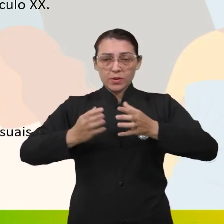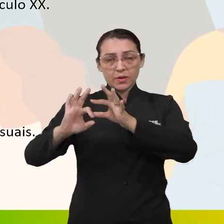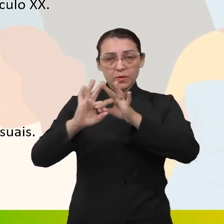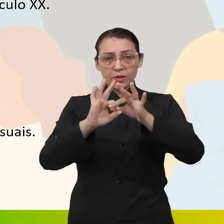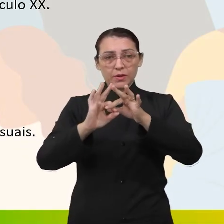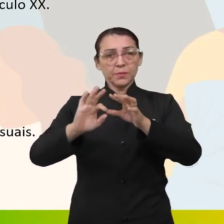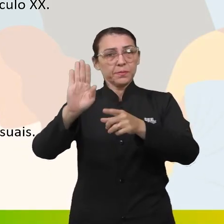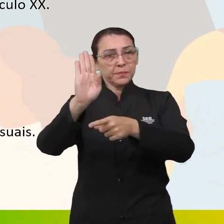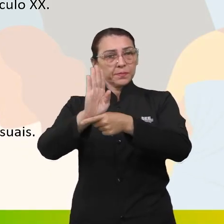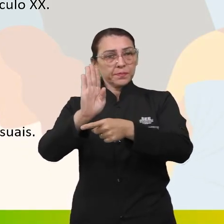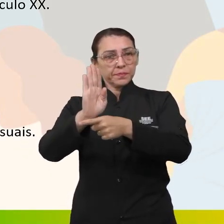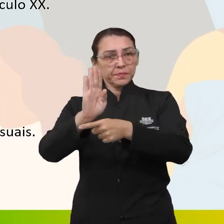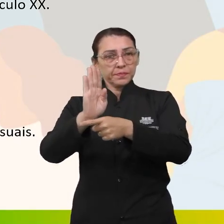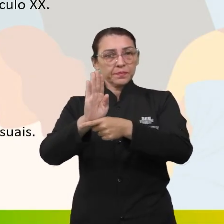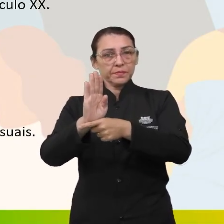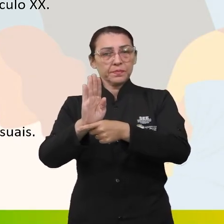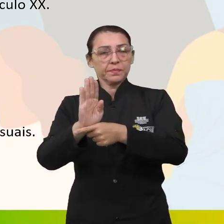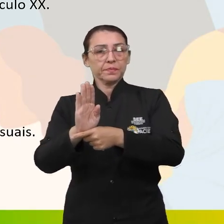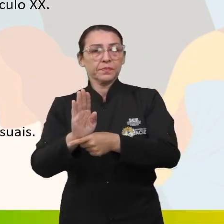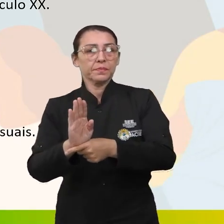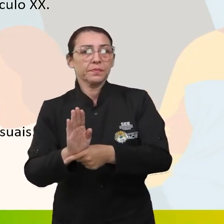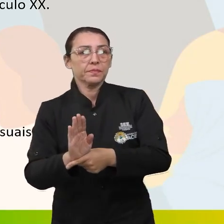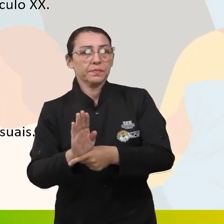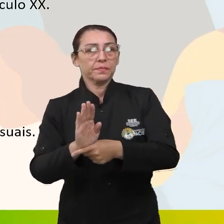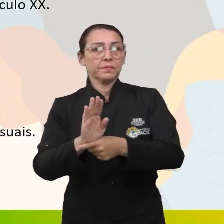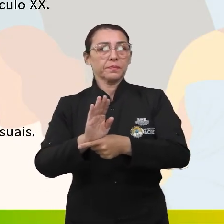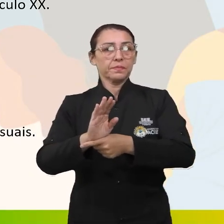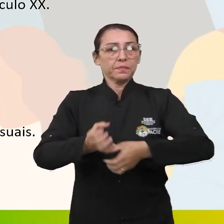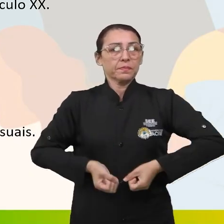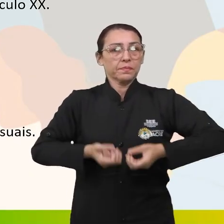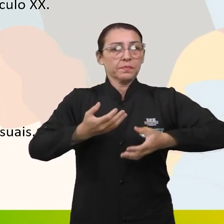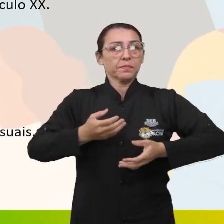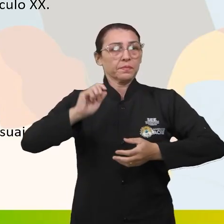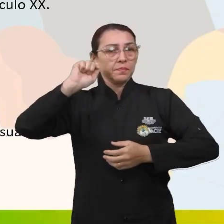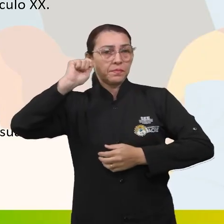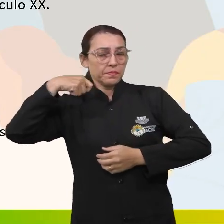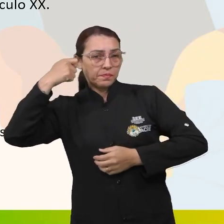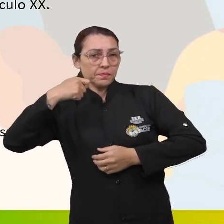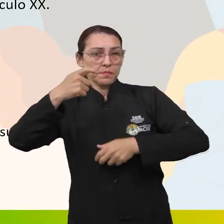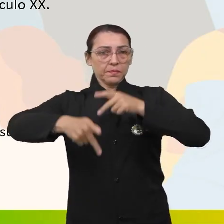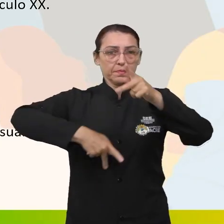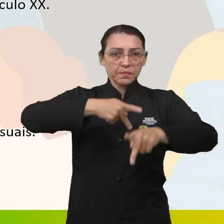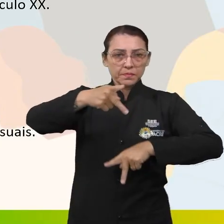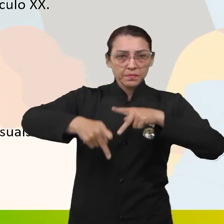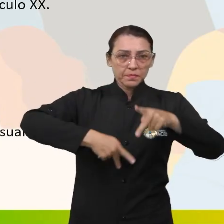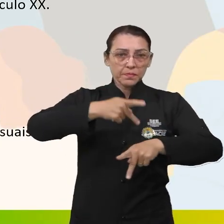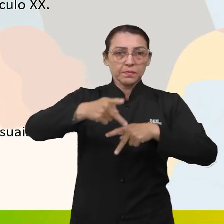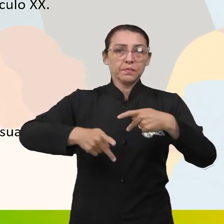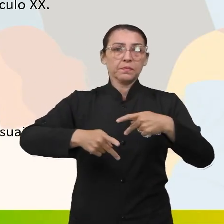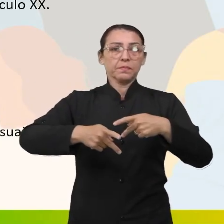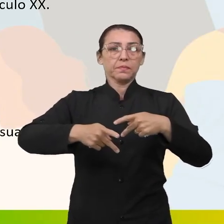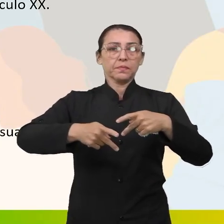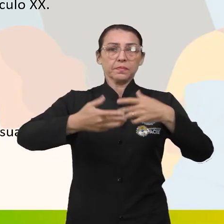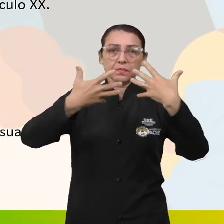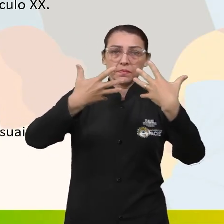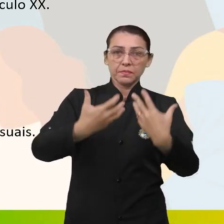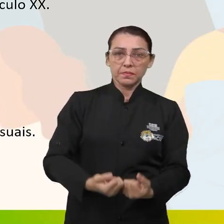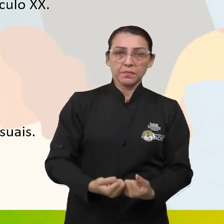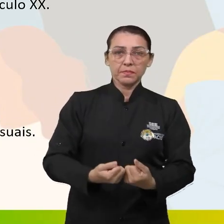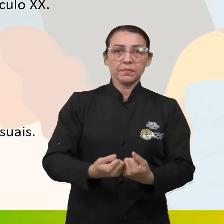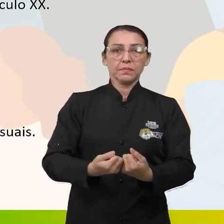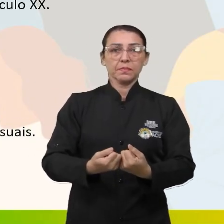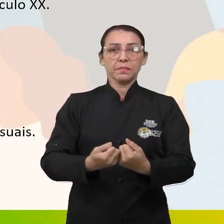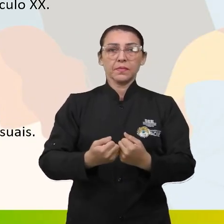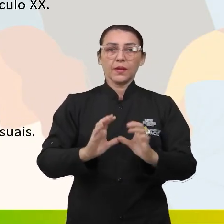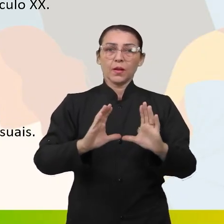contexto. Essa alternativa aqui está errada. Letra B. As manifestações artísticas populares foram plenamente